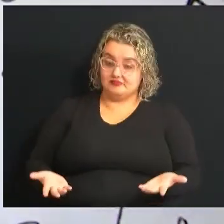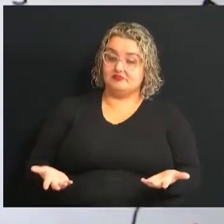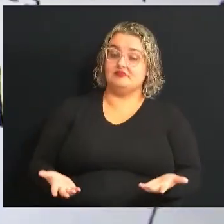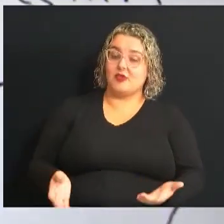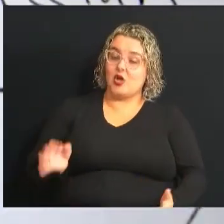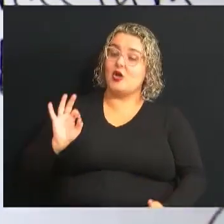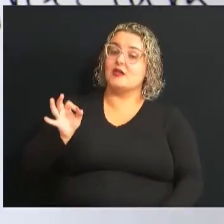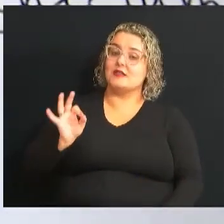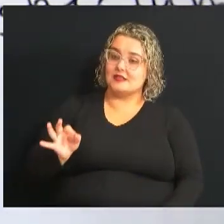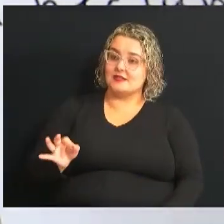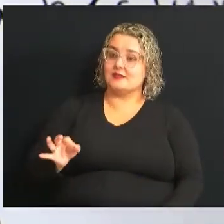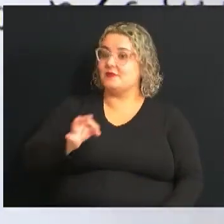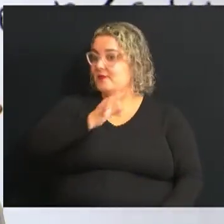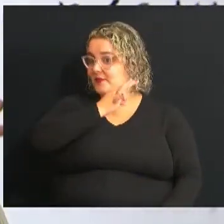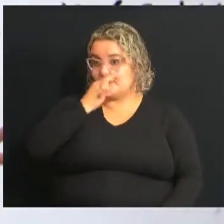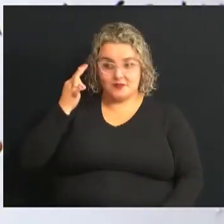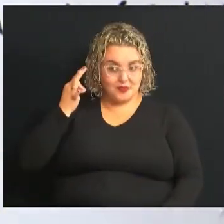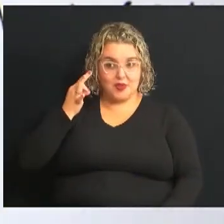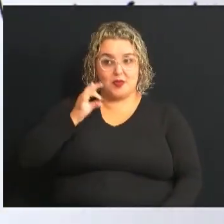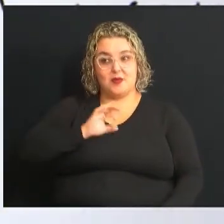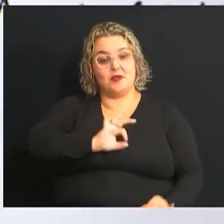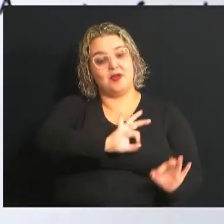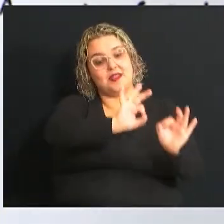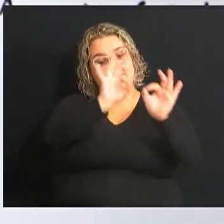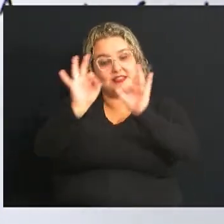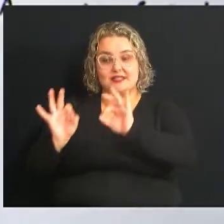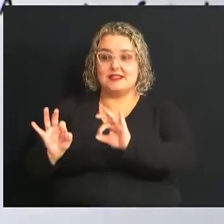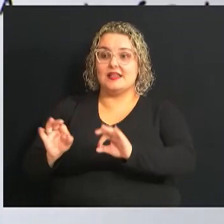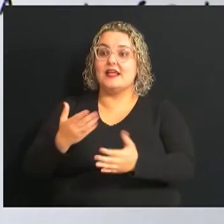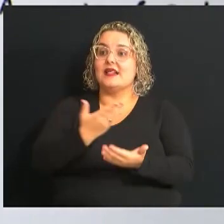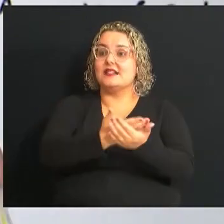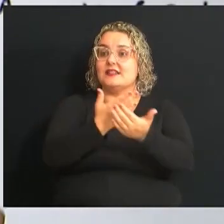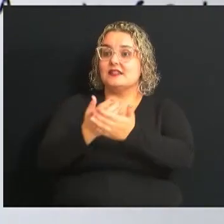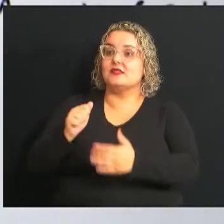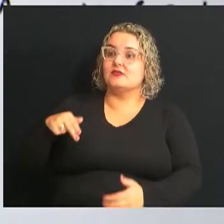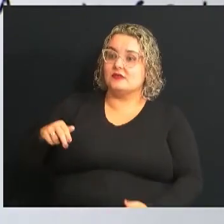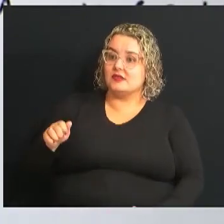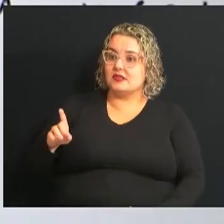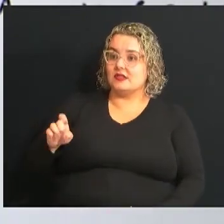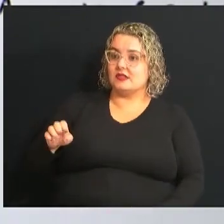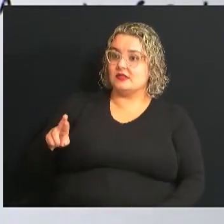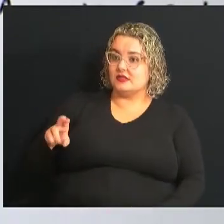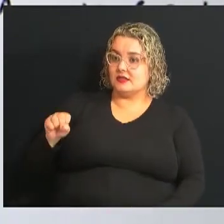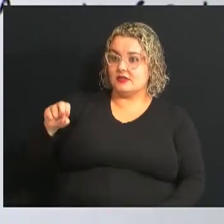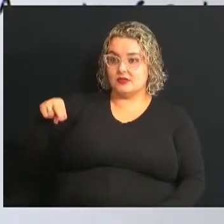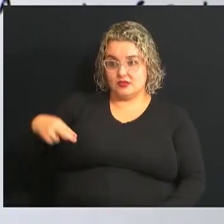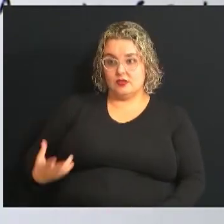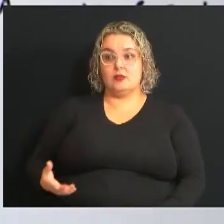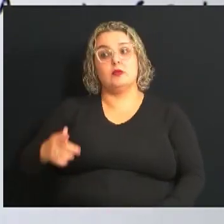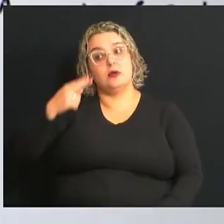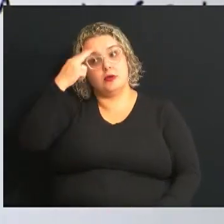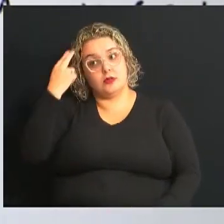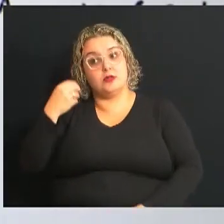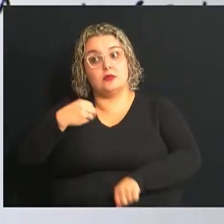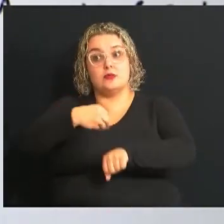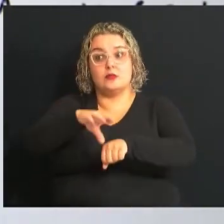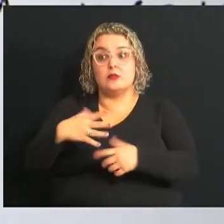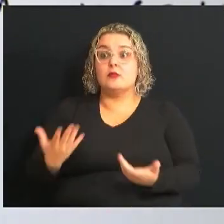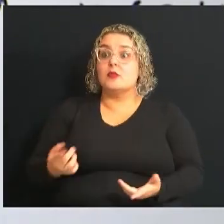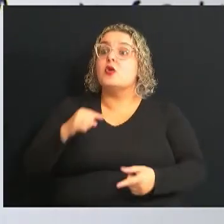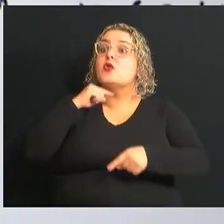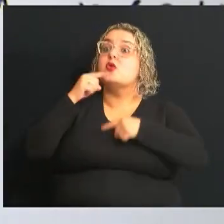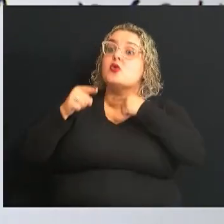certeza deve ser ótimo assistir as aulas do Anderson. Gabriel, trouxemos aqui dicas, tiramos